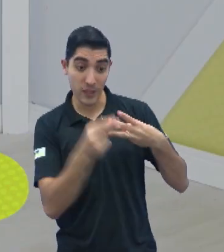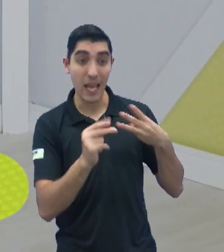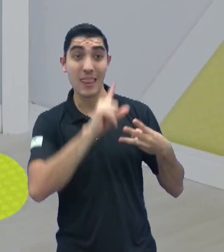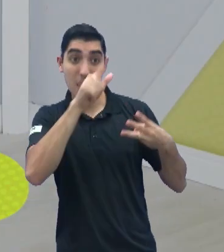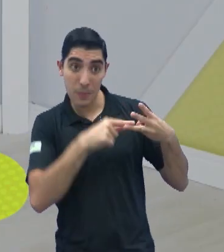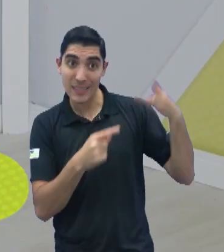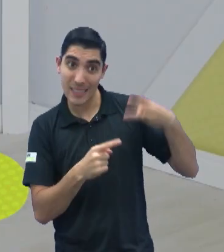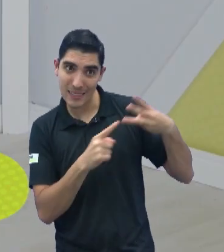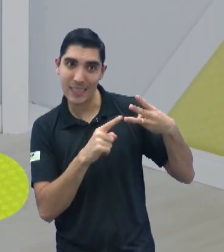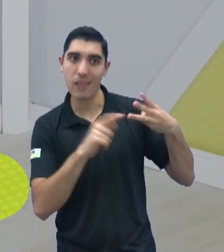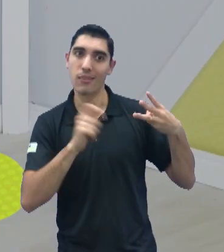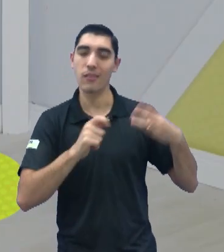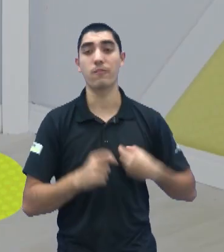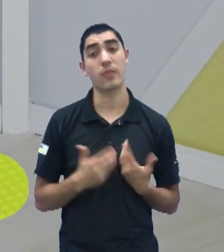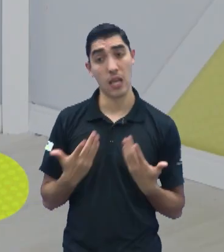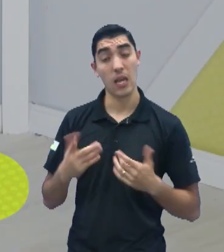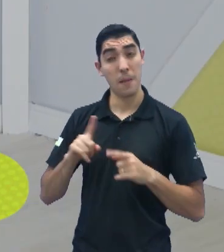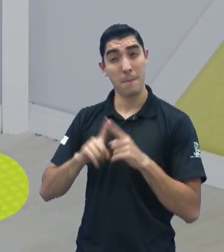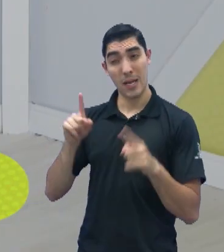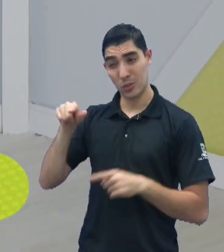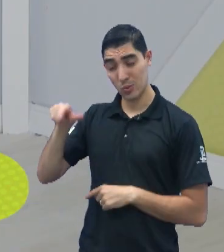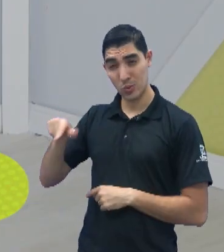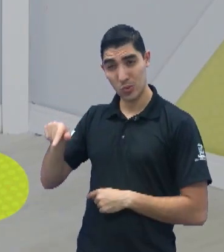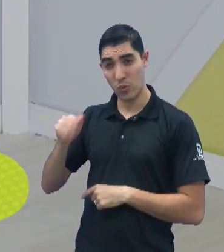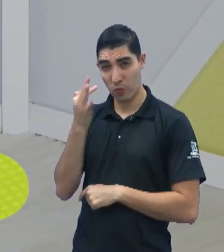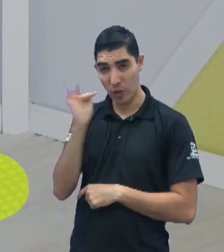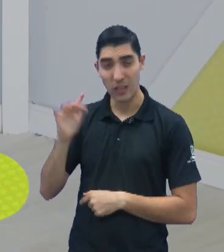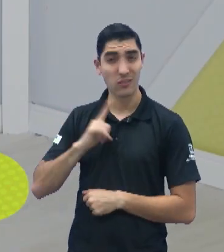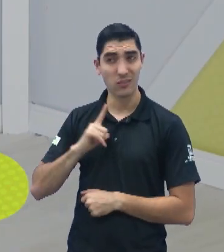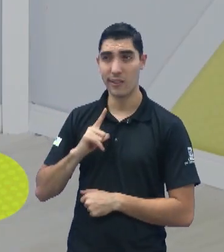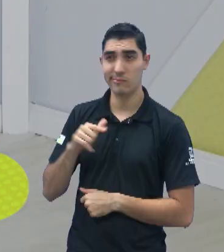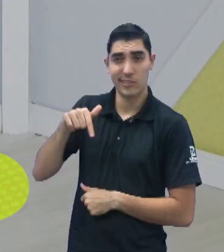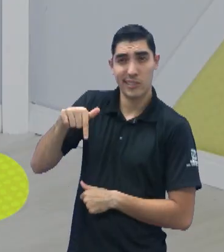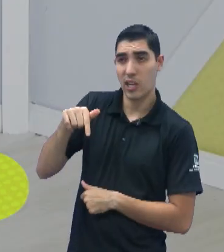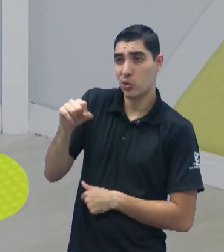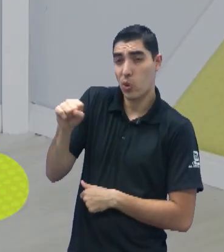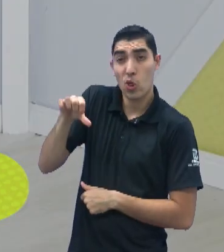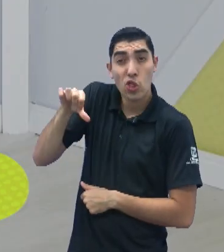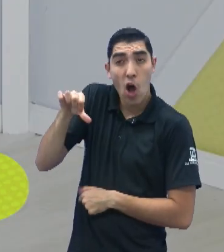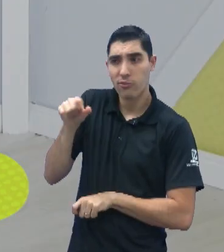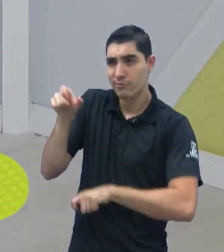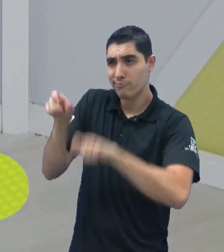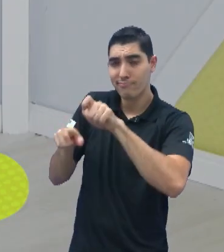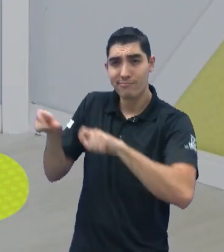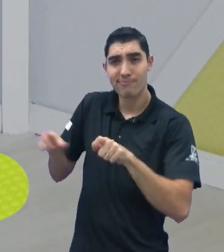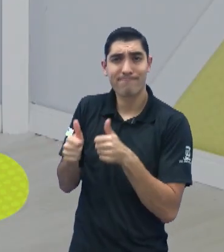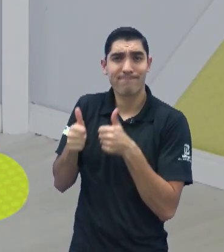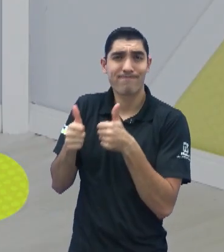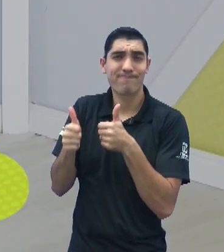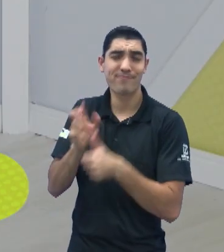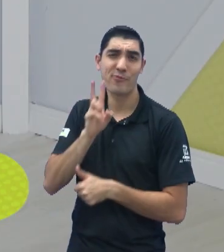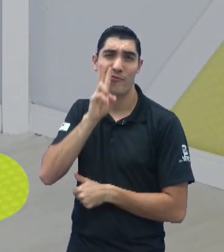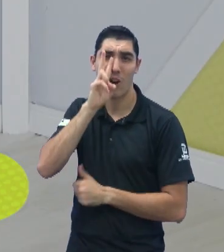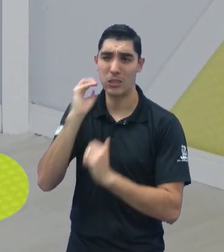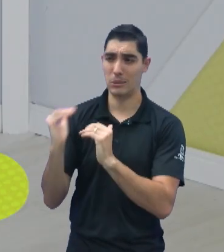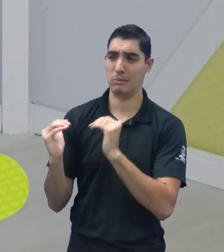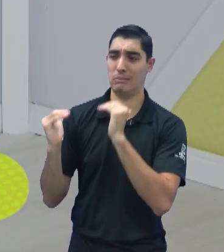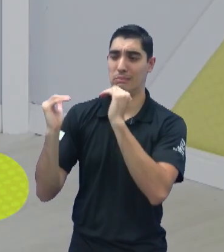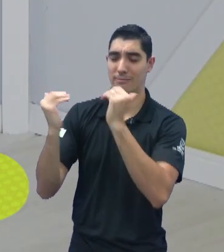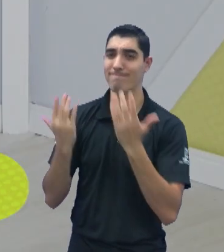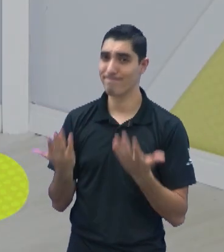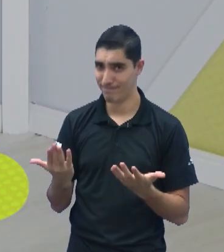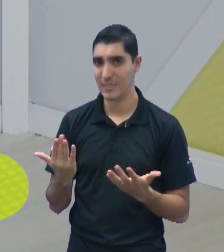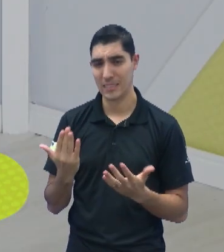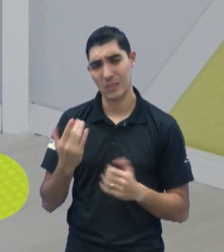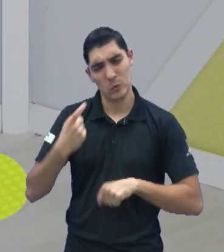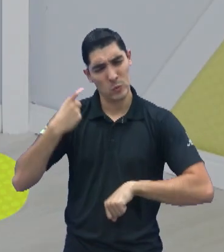Franca tem 7, 8, 9 jogadores titulares em qualquer equipe do país, né? Então, para o São José, realmente a parada é dura, todo mundo